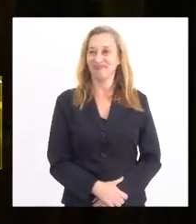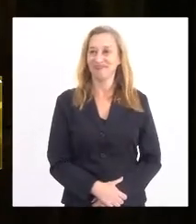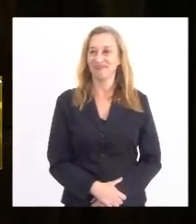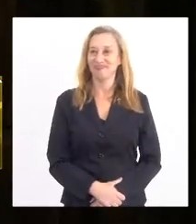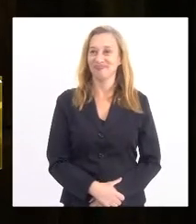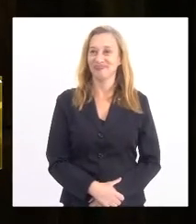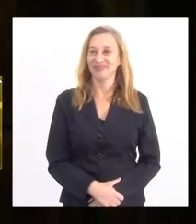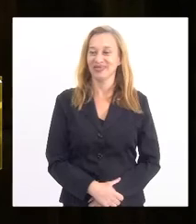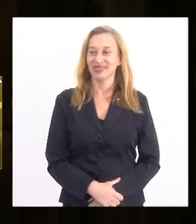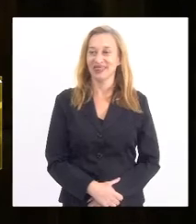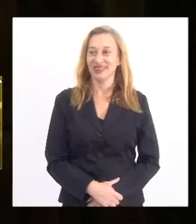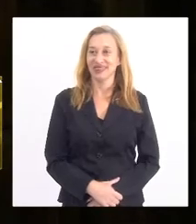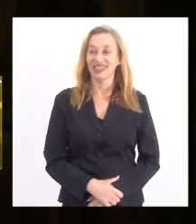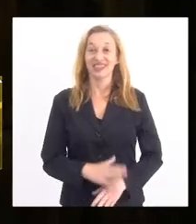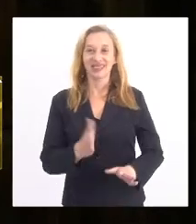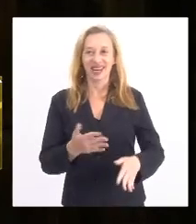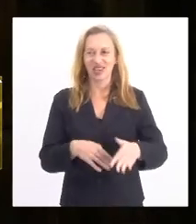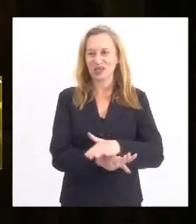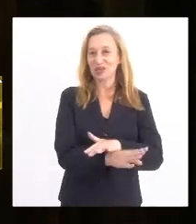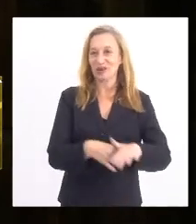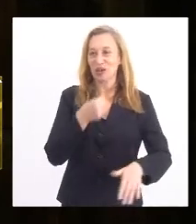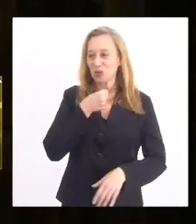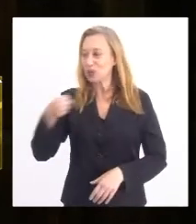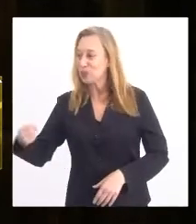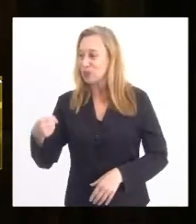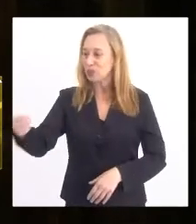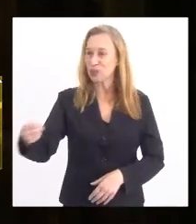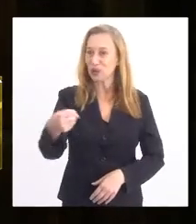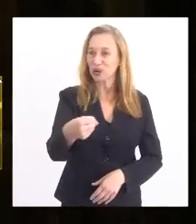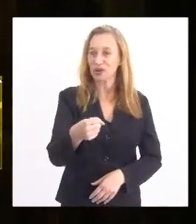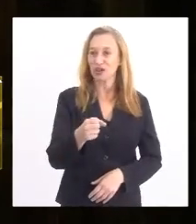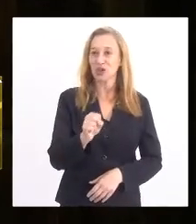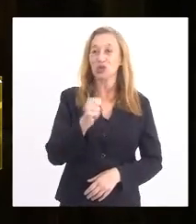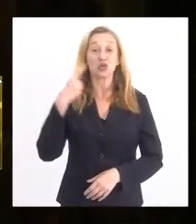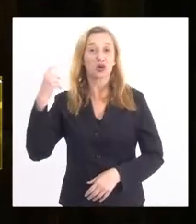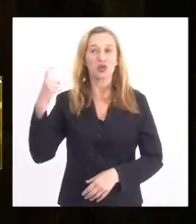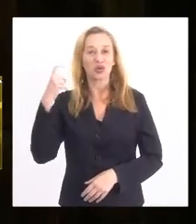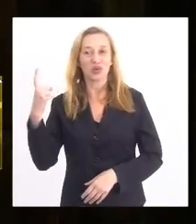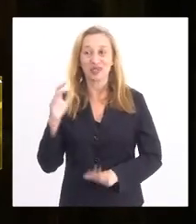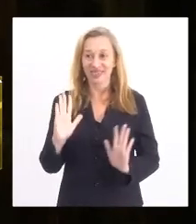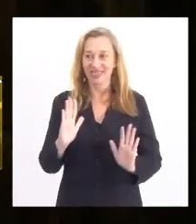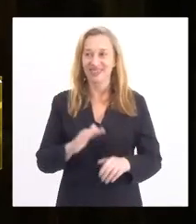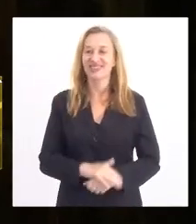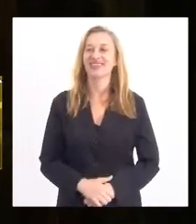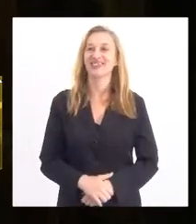quero ser todo o evento já é acostumada passar um microfone né são dois só